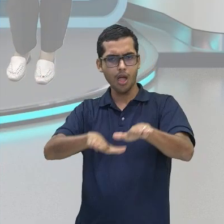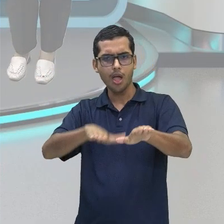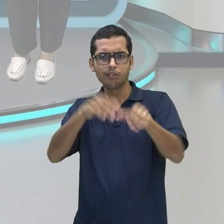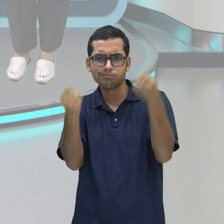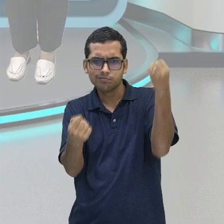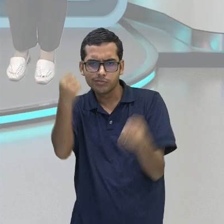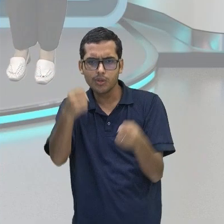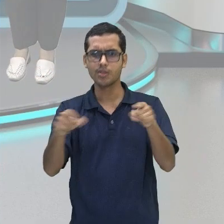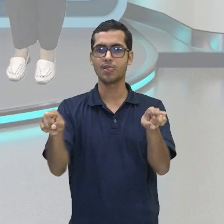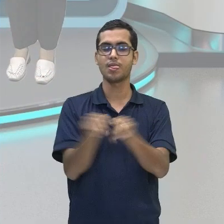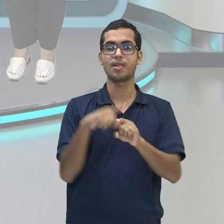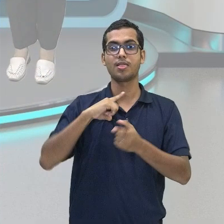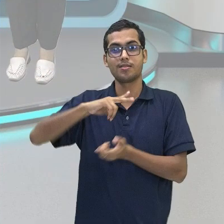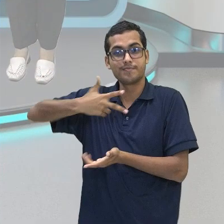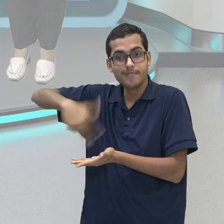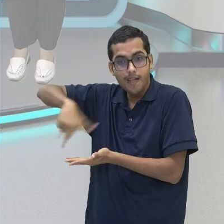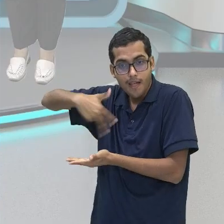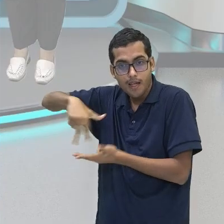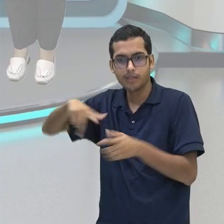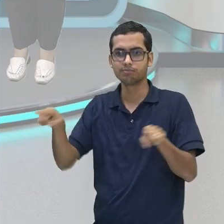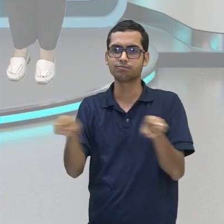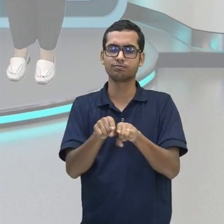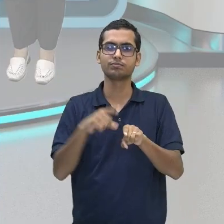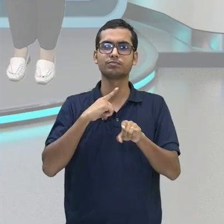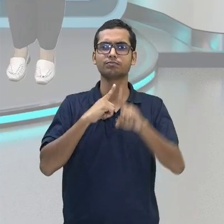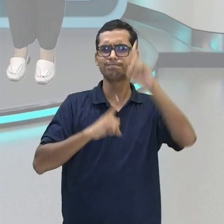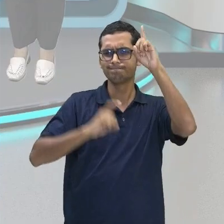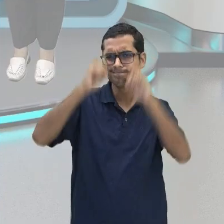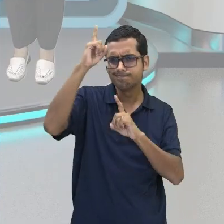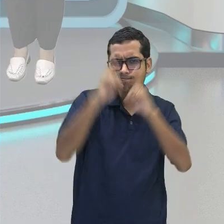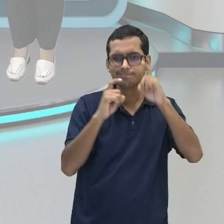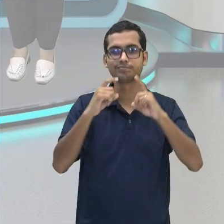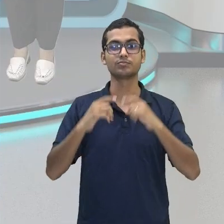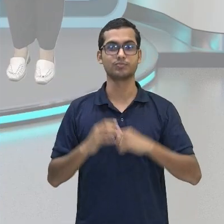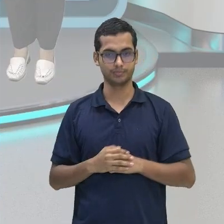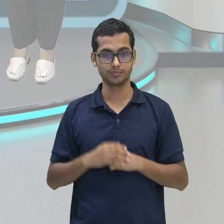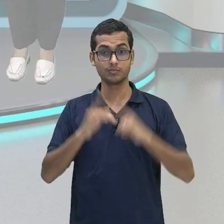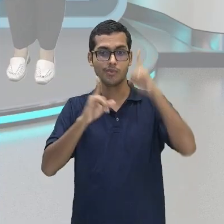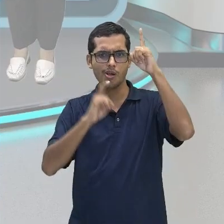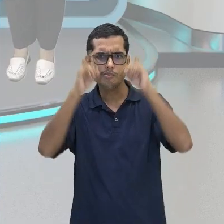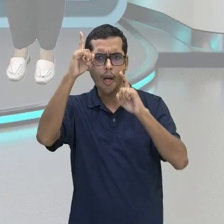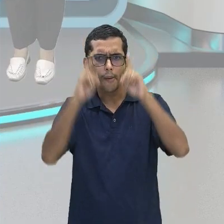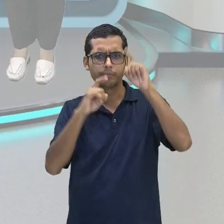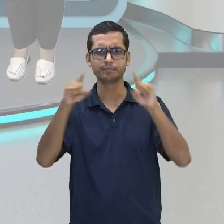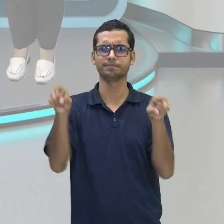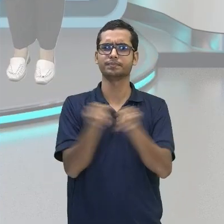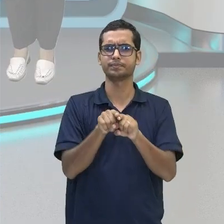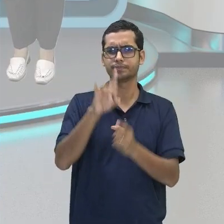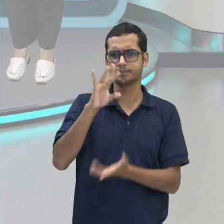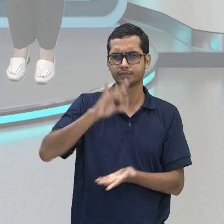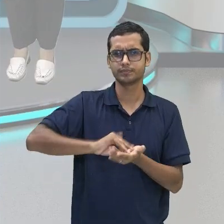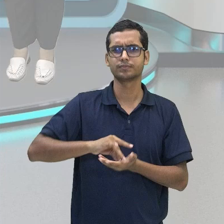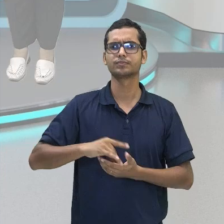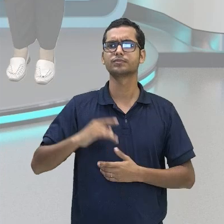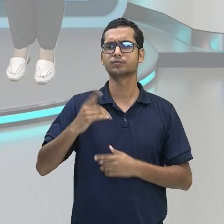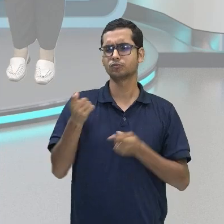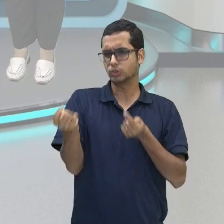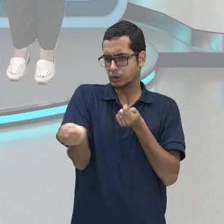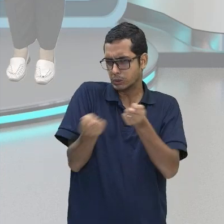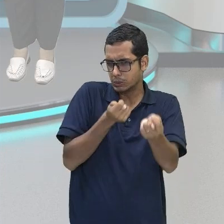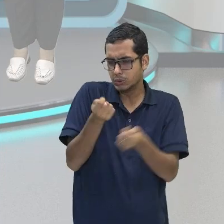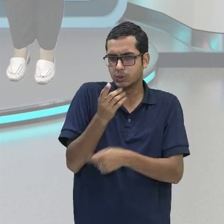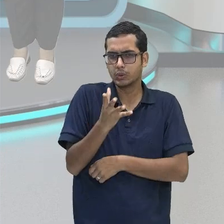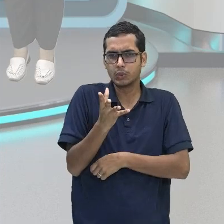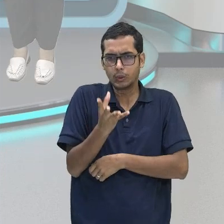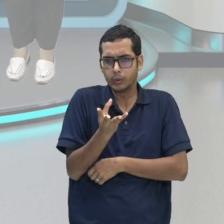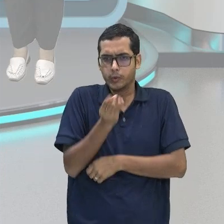dança, da expressão facial. Muita gente diz, eu até controlo a minha